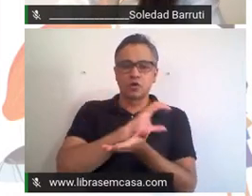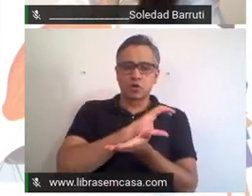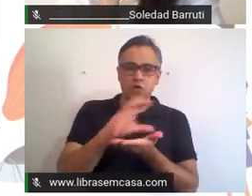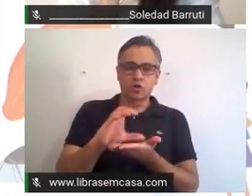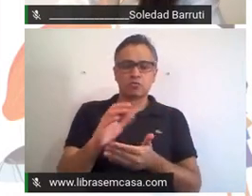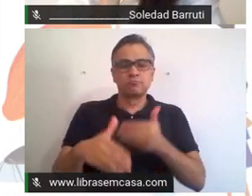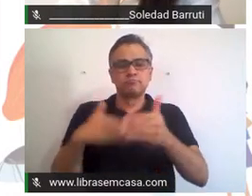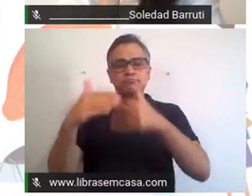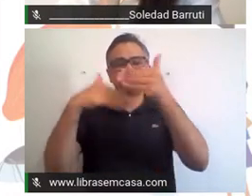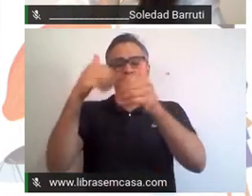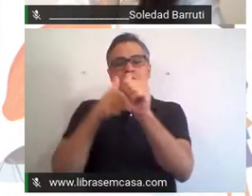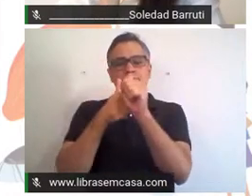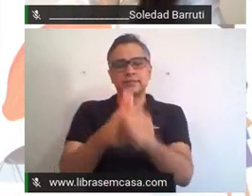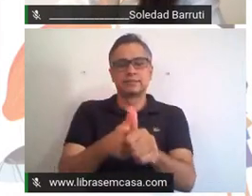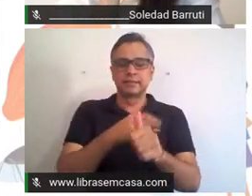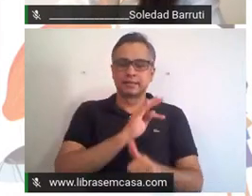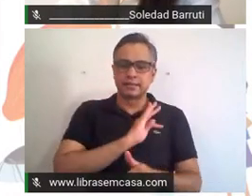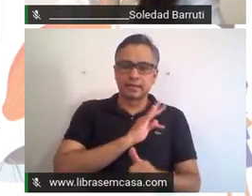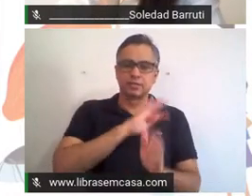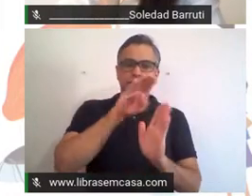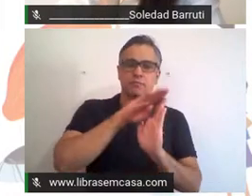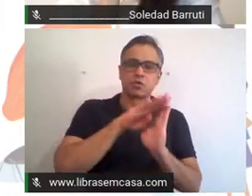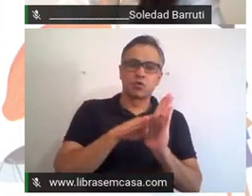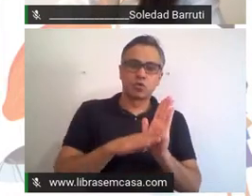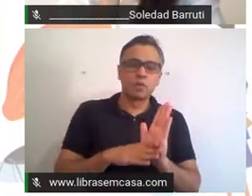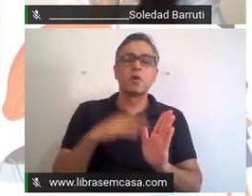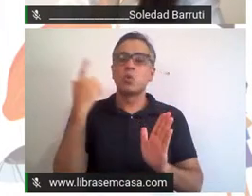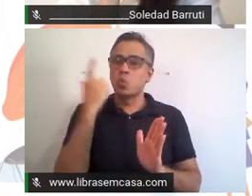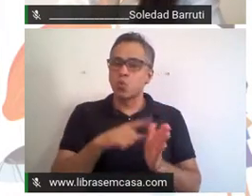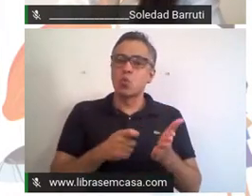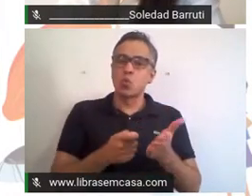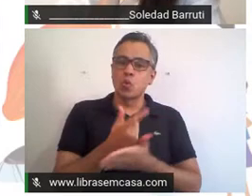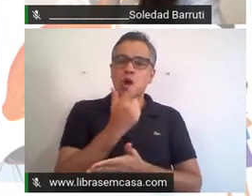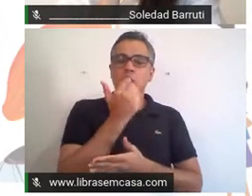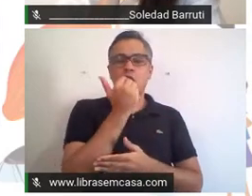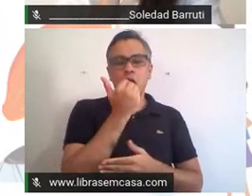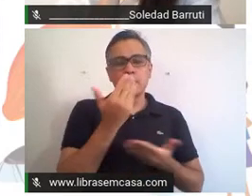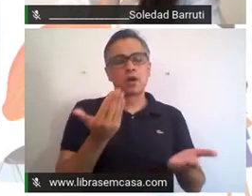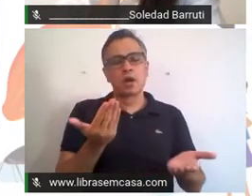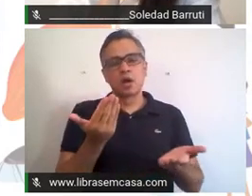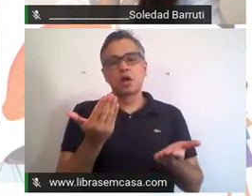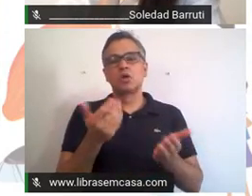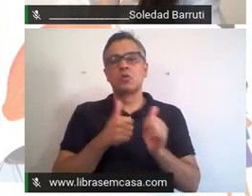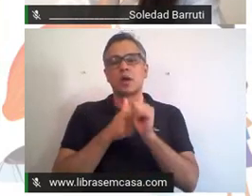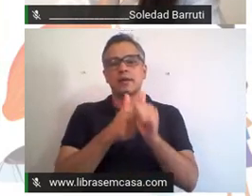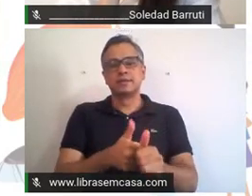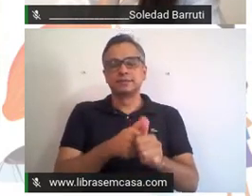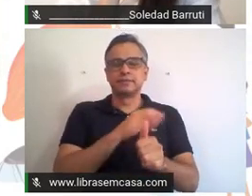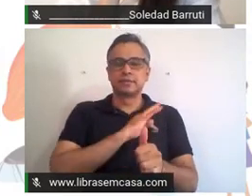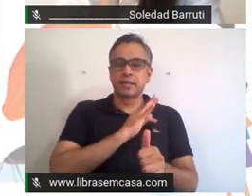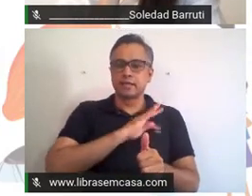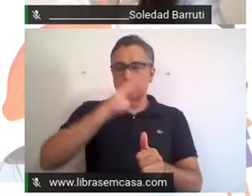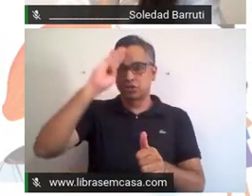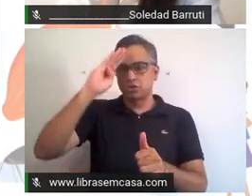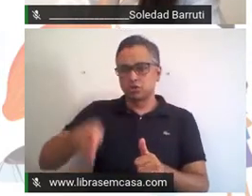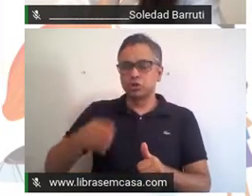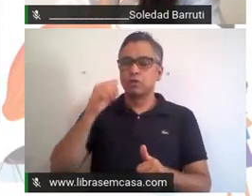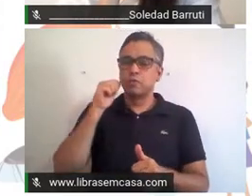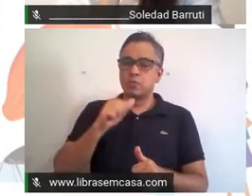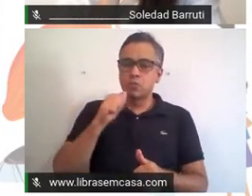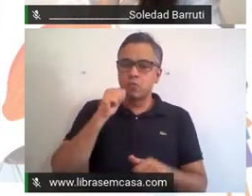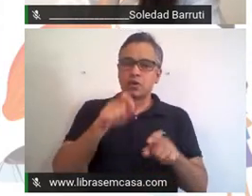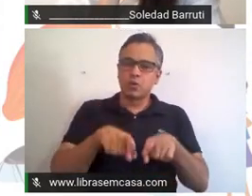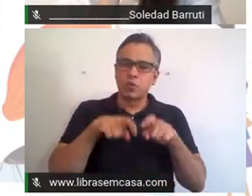assistência técnica, para o programa de aquisição de alimentos, assistência técnica dirigida especialmente às mulheres rurais, etc.,